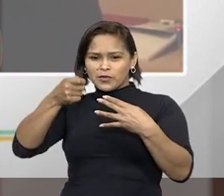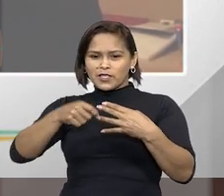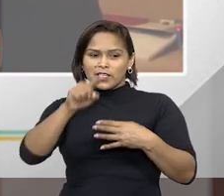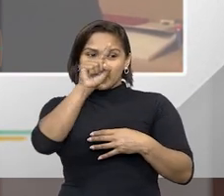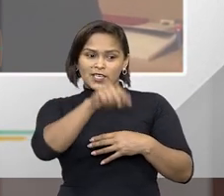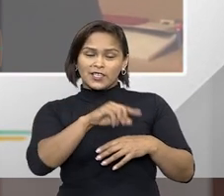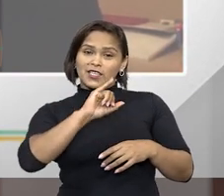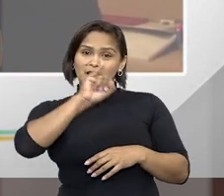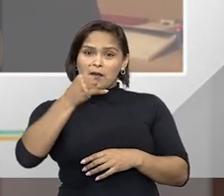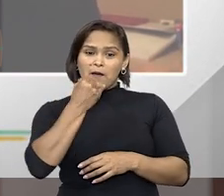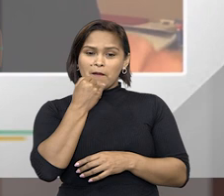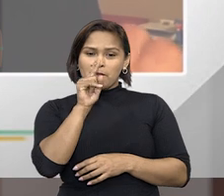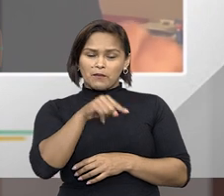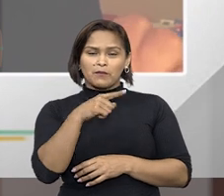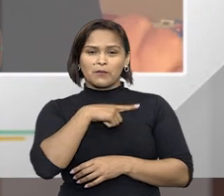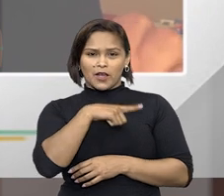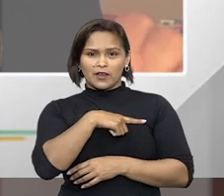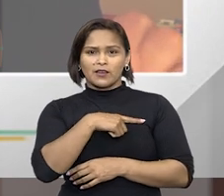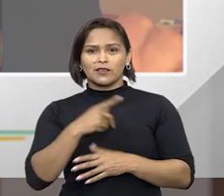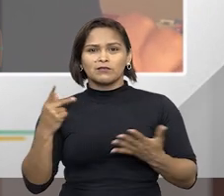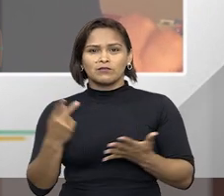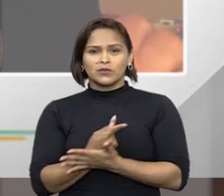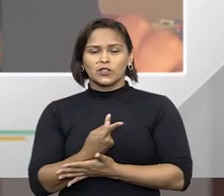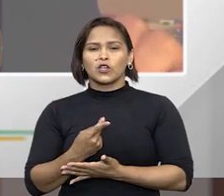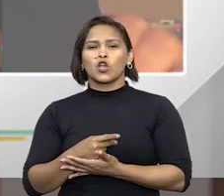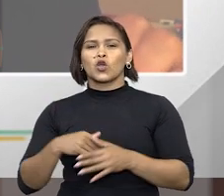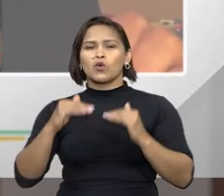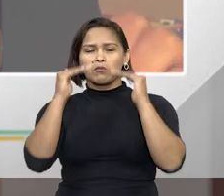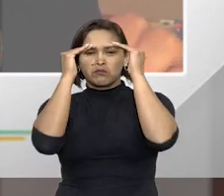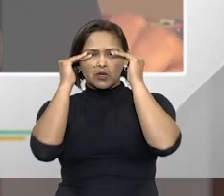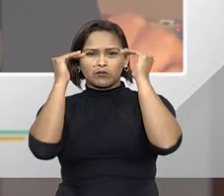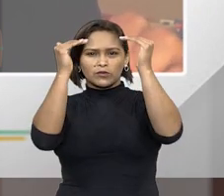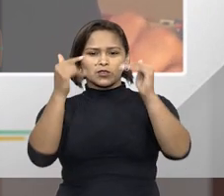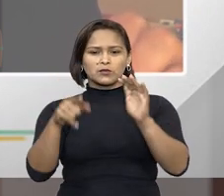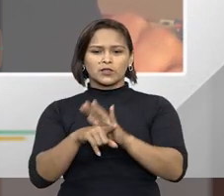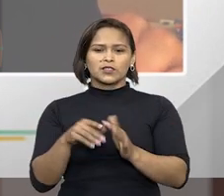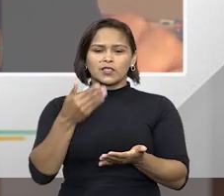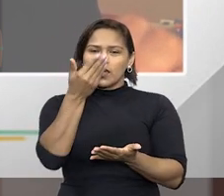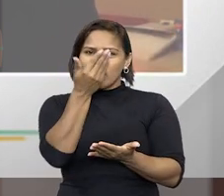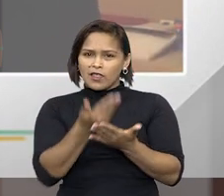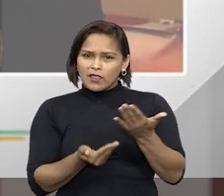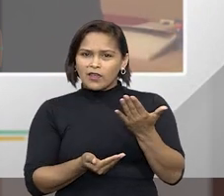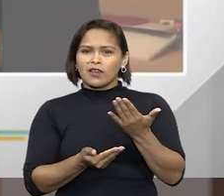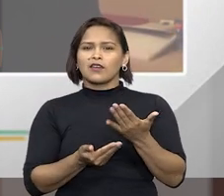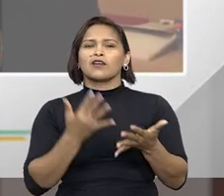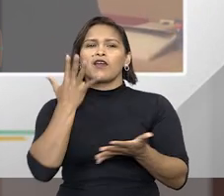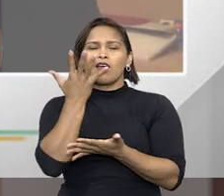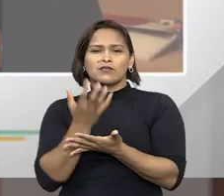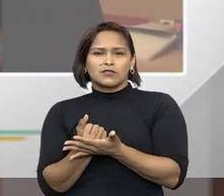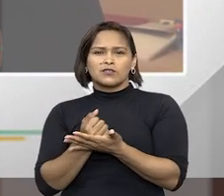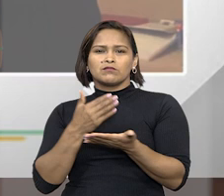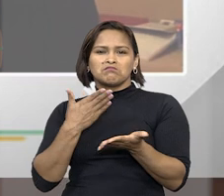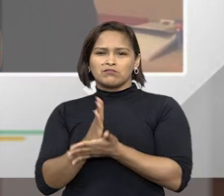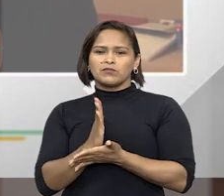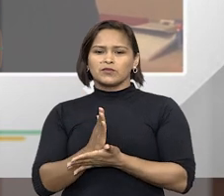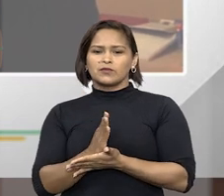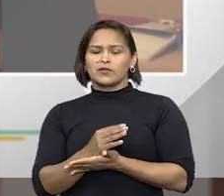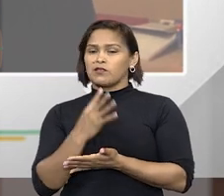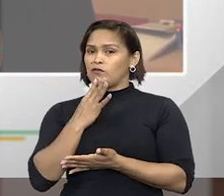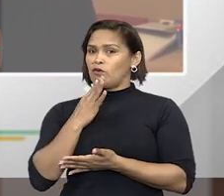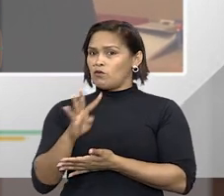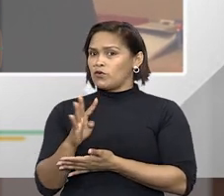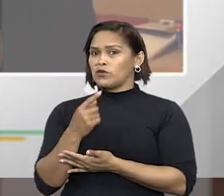nesse caso, o tribunal sempre negava autorização, não conhecia do pedido